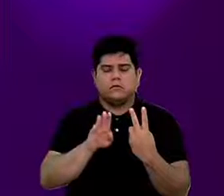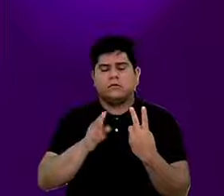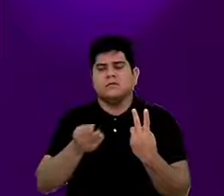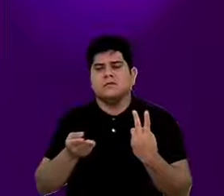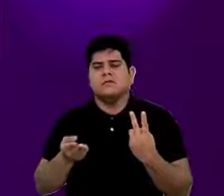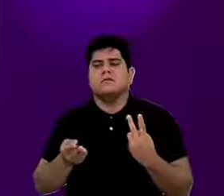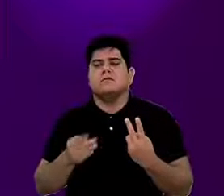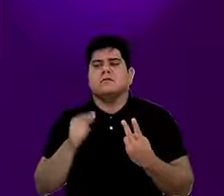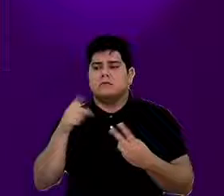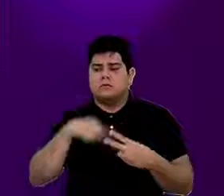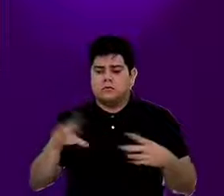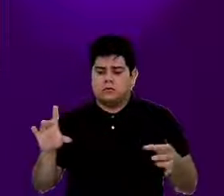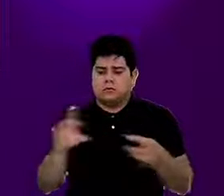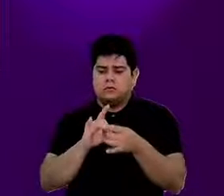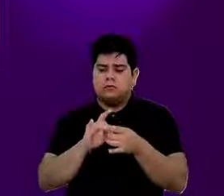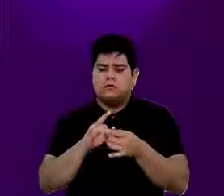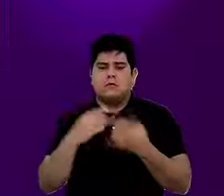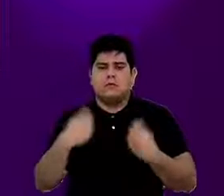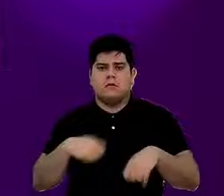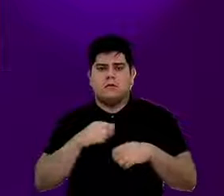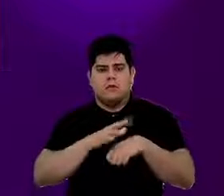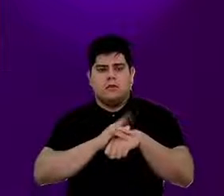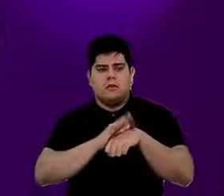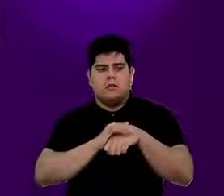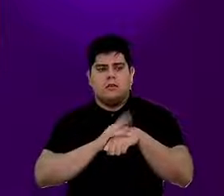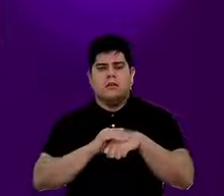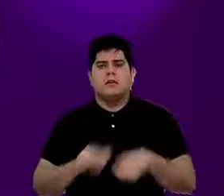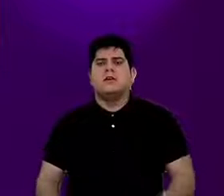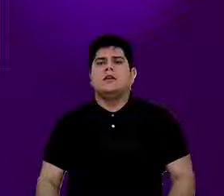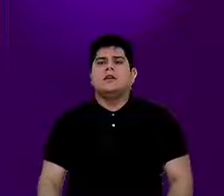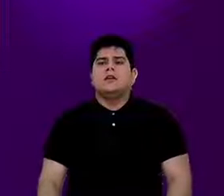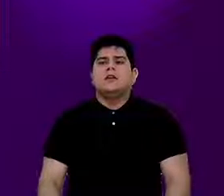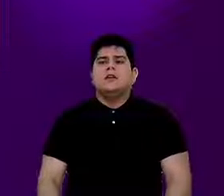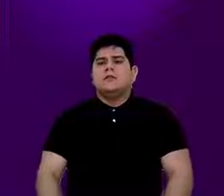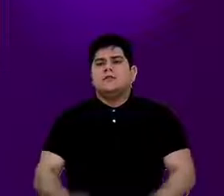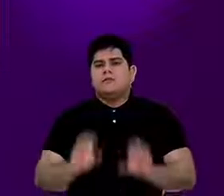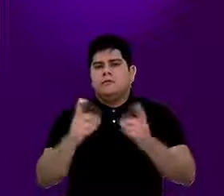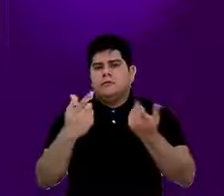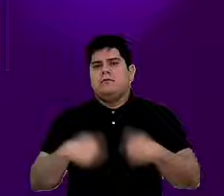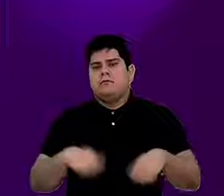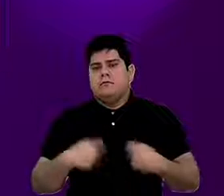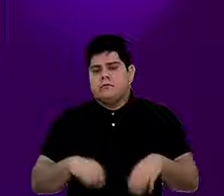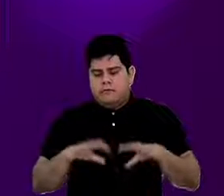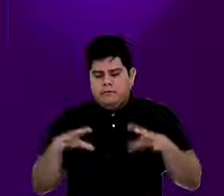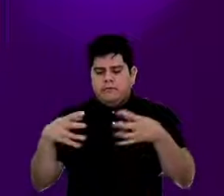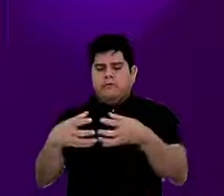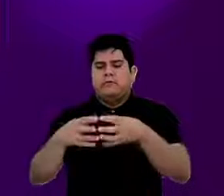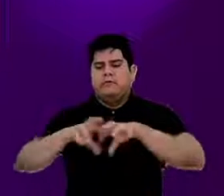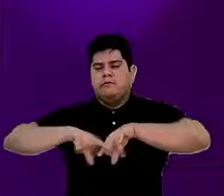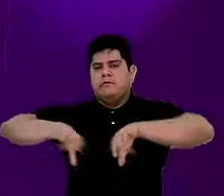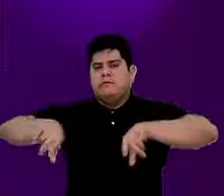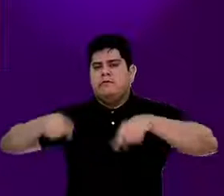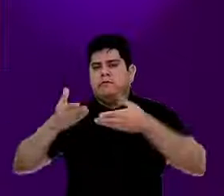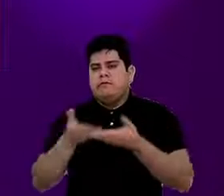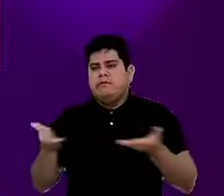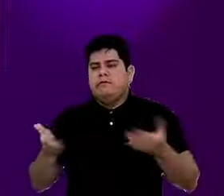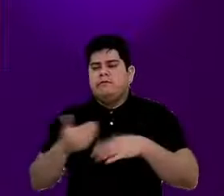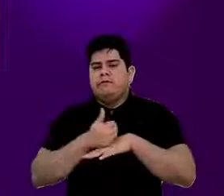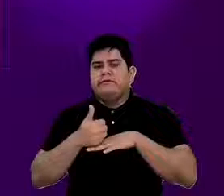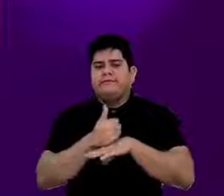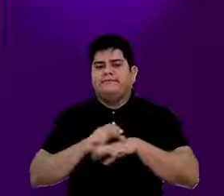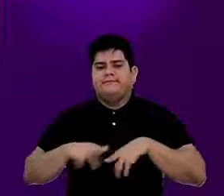pacientes, integrando com a necessidade da doença oncológica. Óbvio, a gente precisa da equipe multidisciplinar,